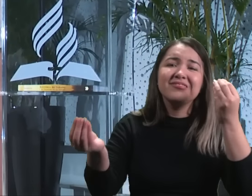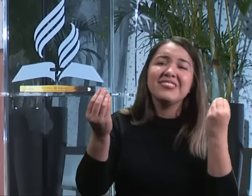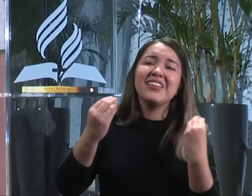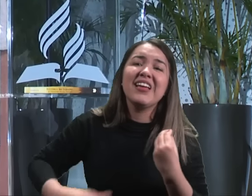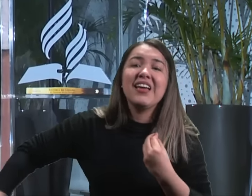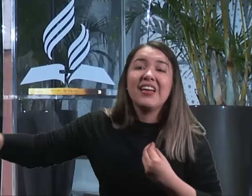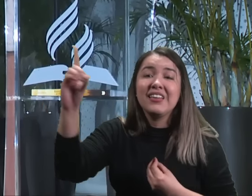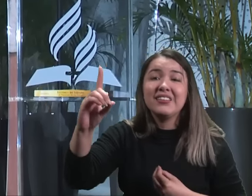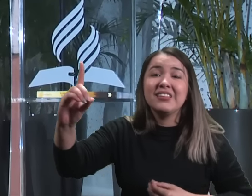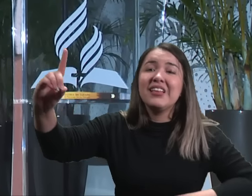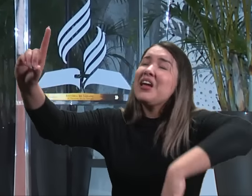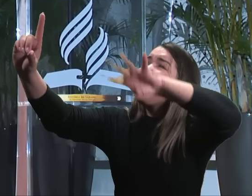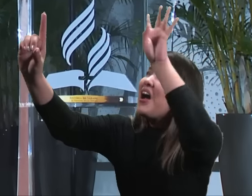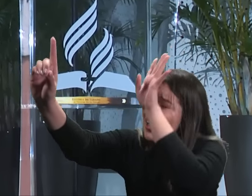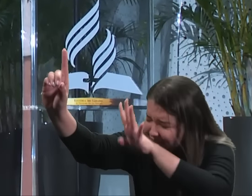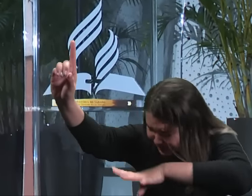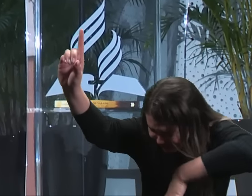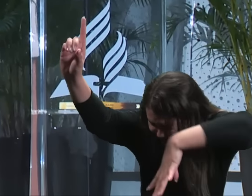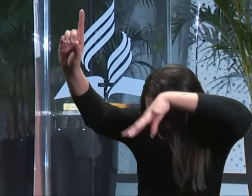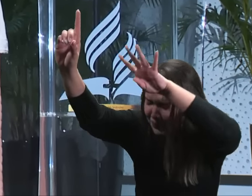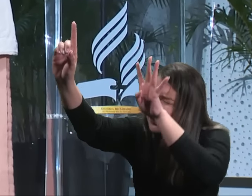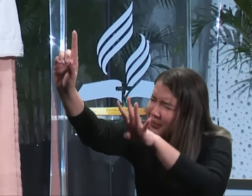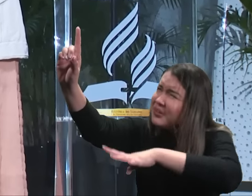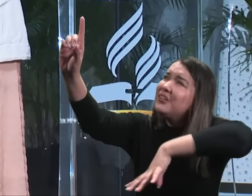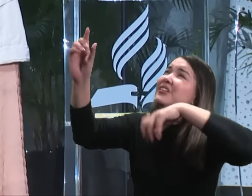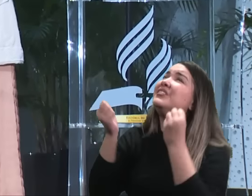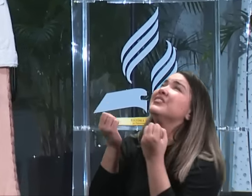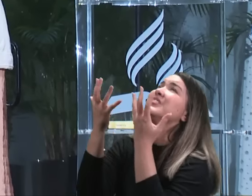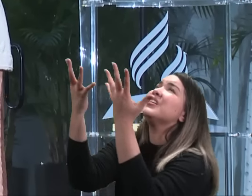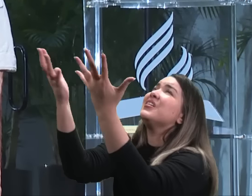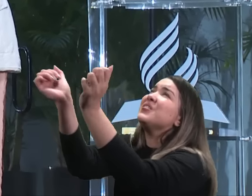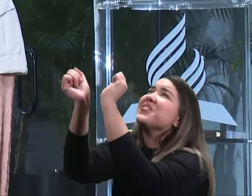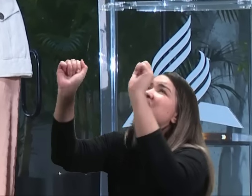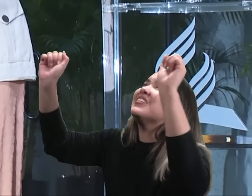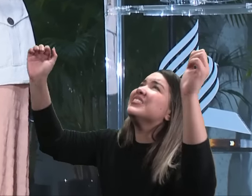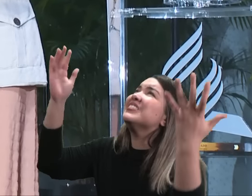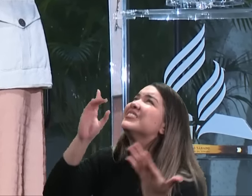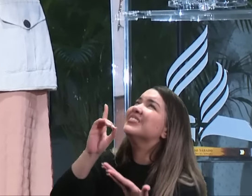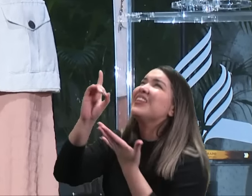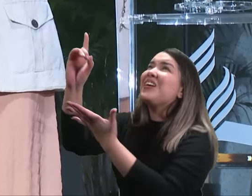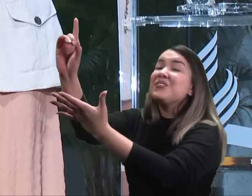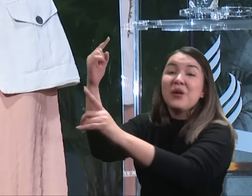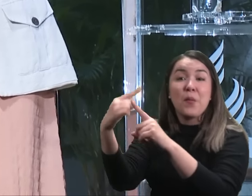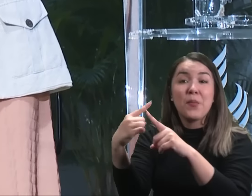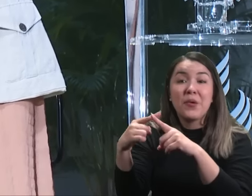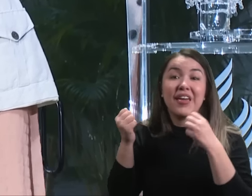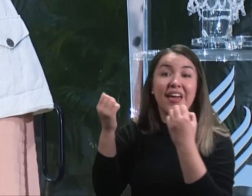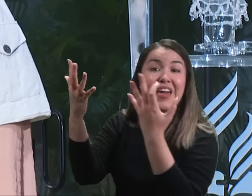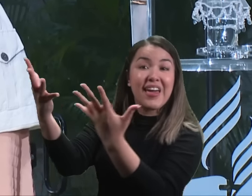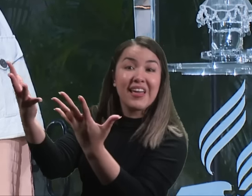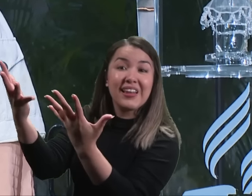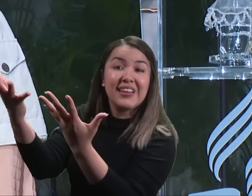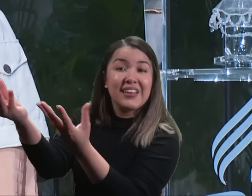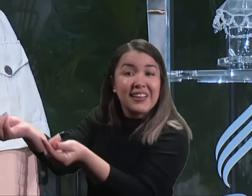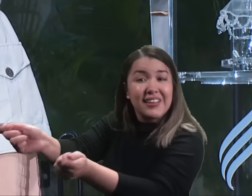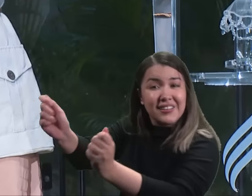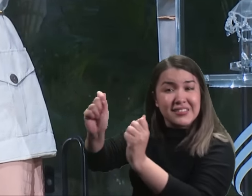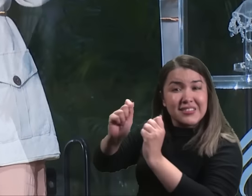adorai o senhor grande Deus pois ele